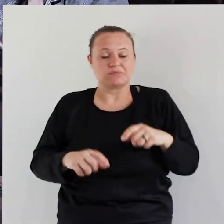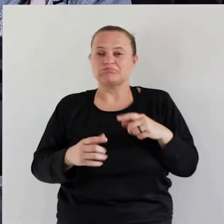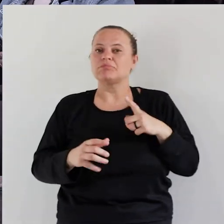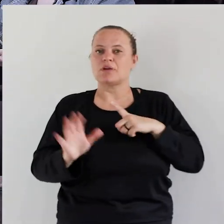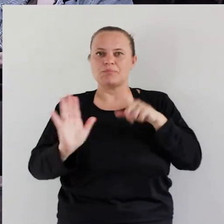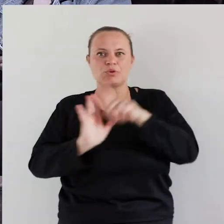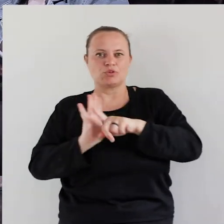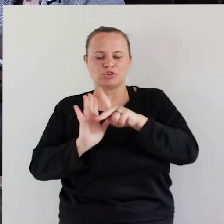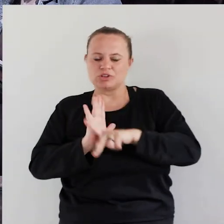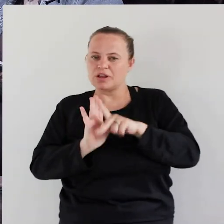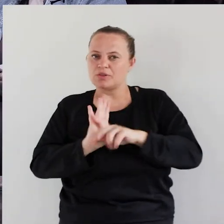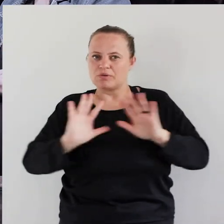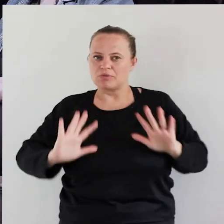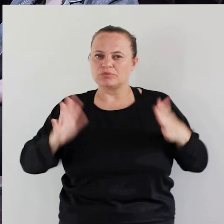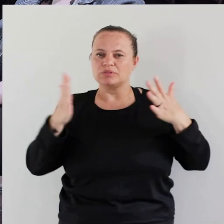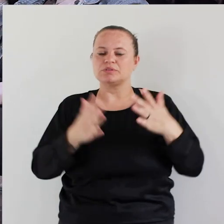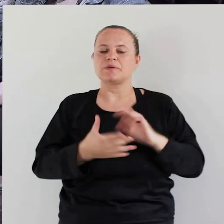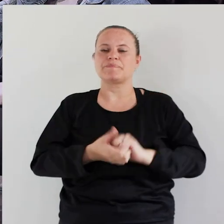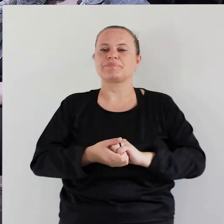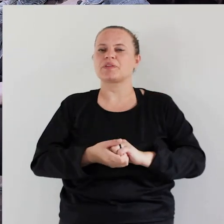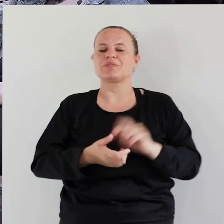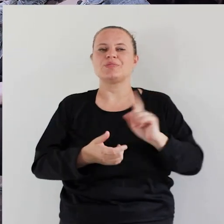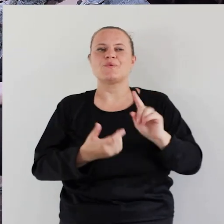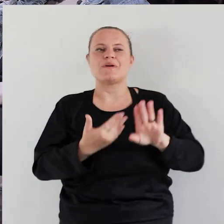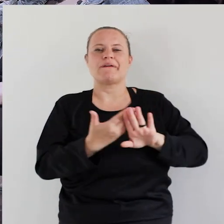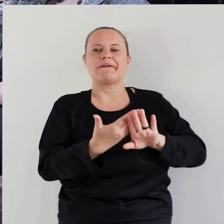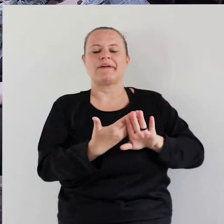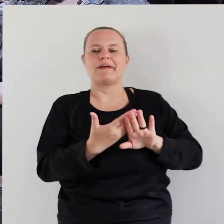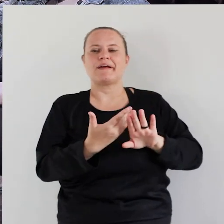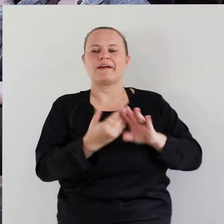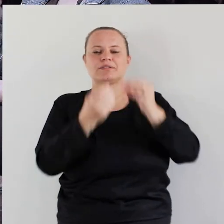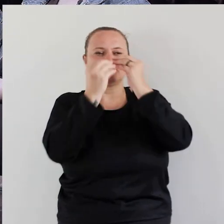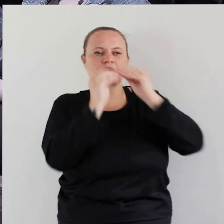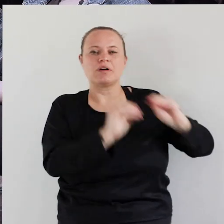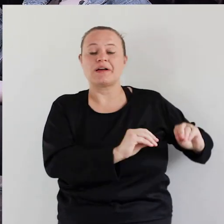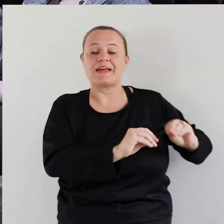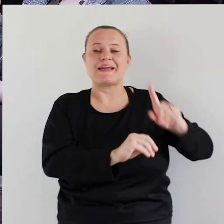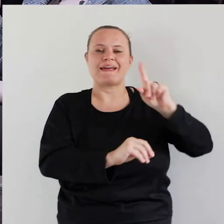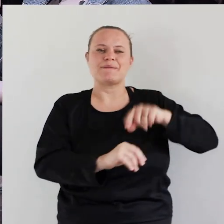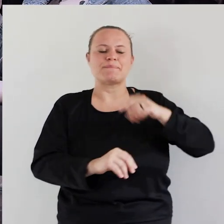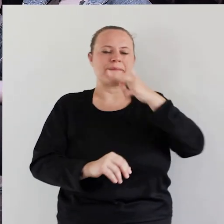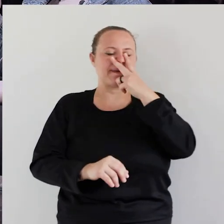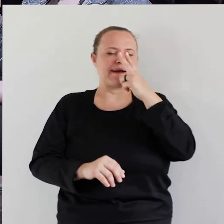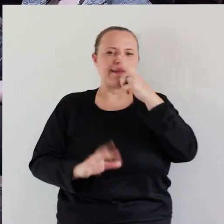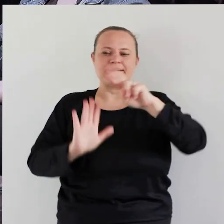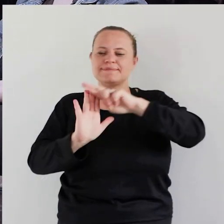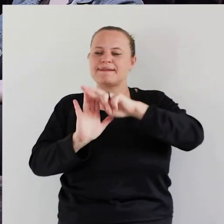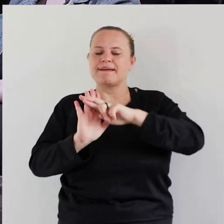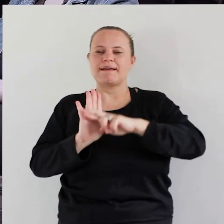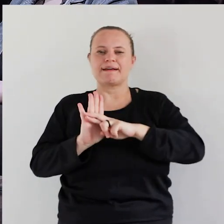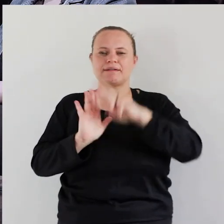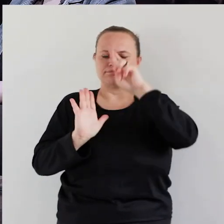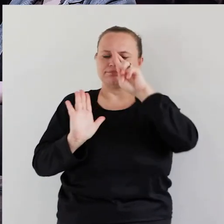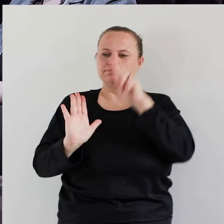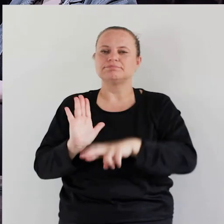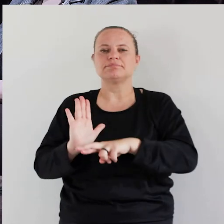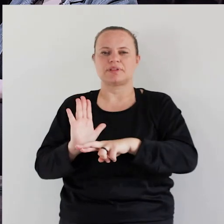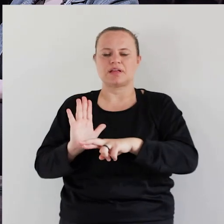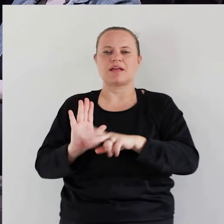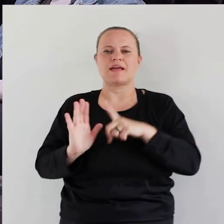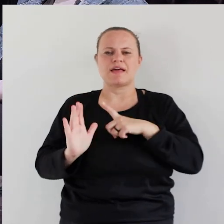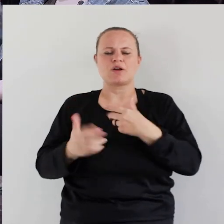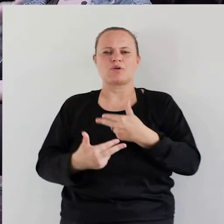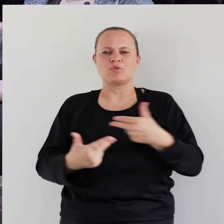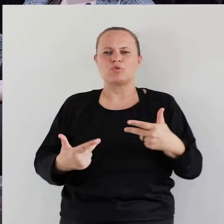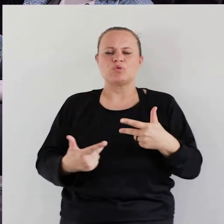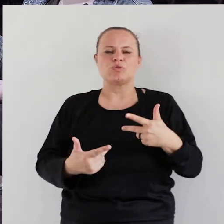o Ocupa-SIC, por uma necessidade, né? O quanto isso acaba sendo, não é uma exceção.